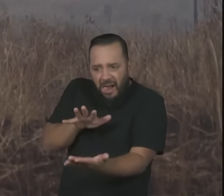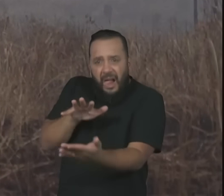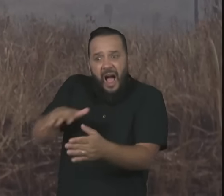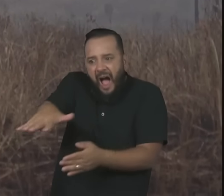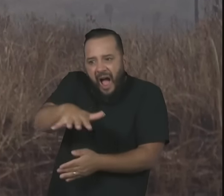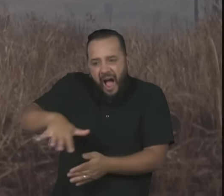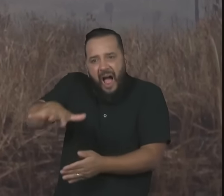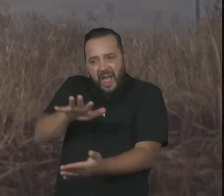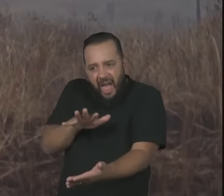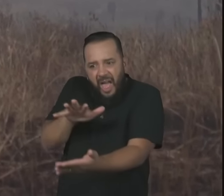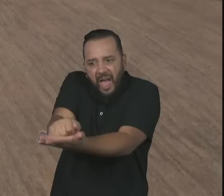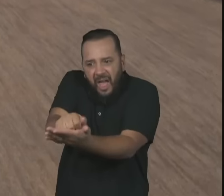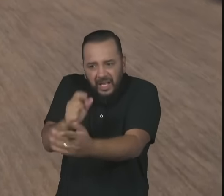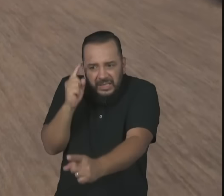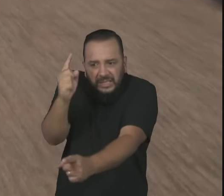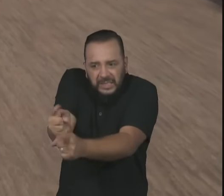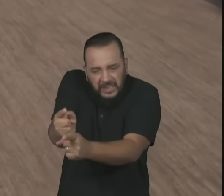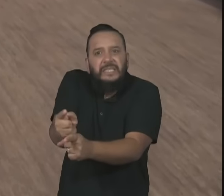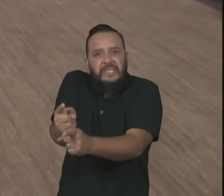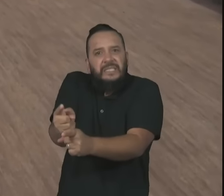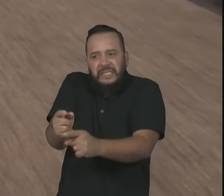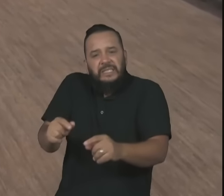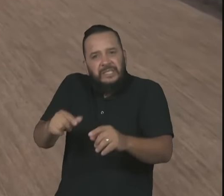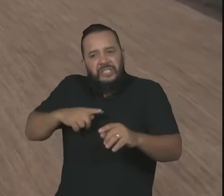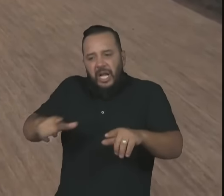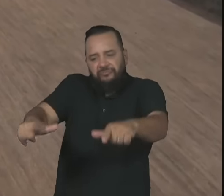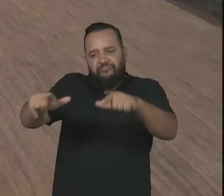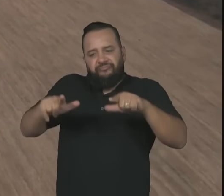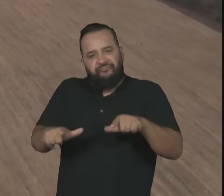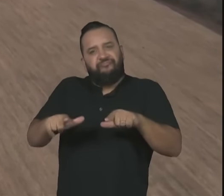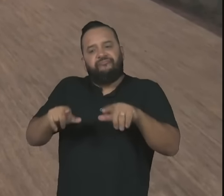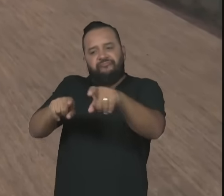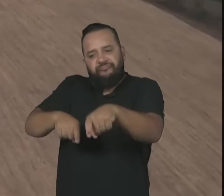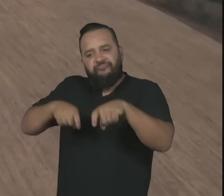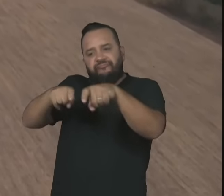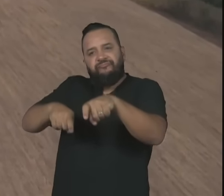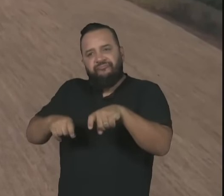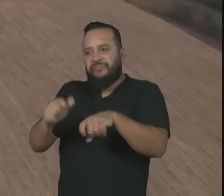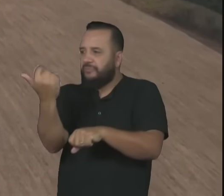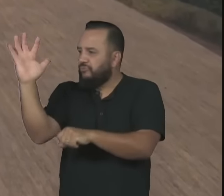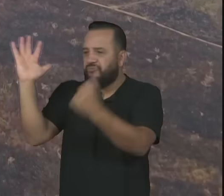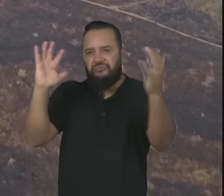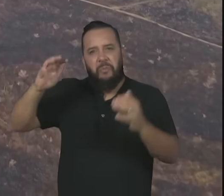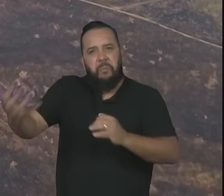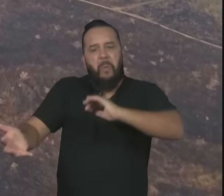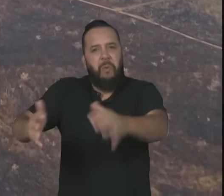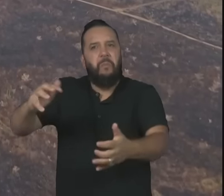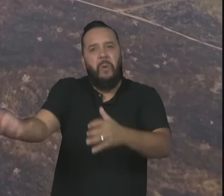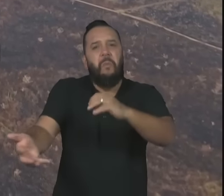seguidas para evitar impactos causados por obras e atividades. Válido desde